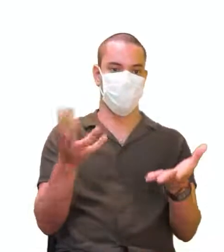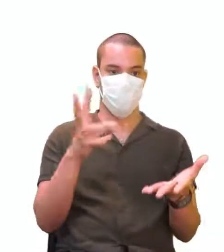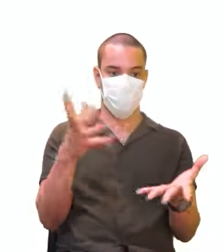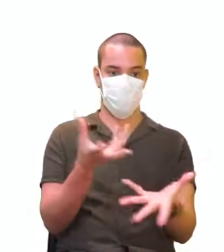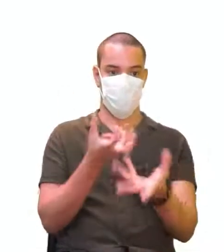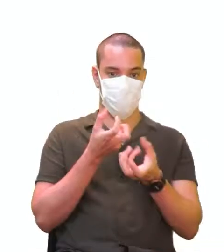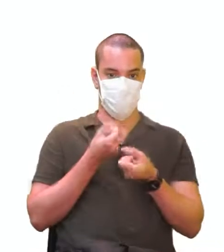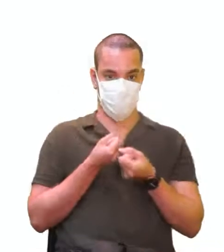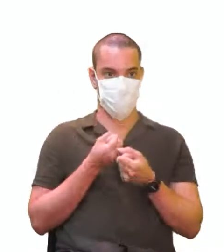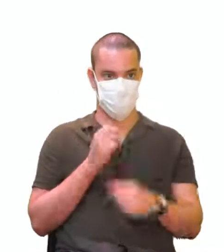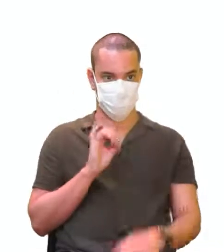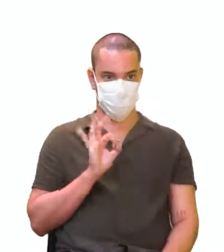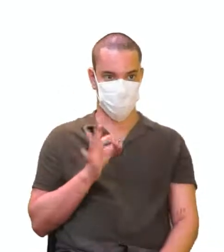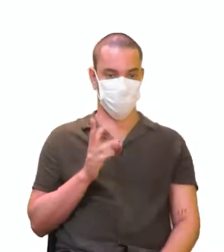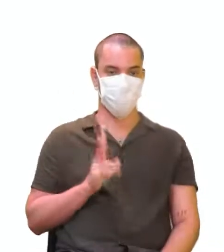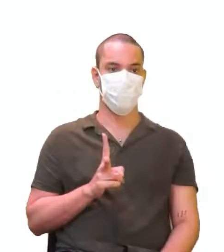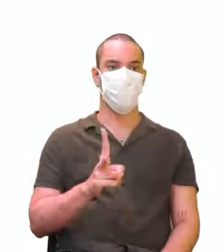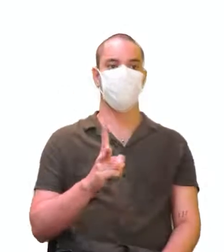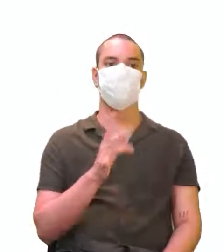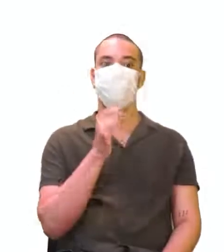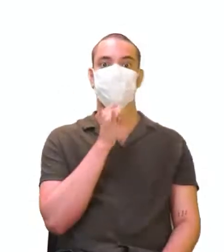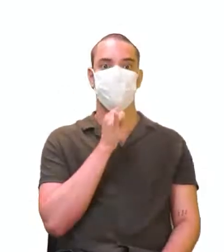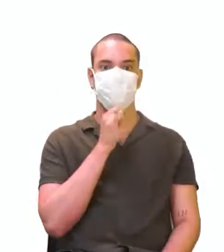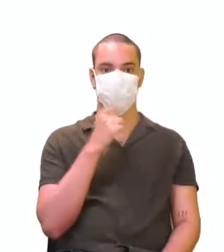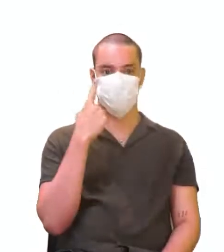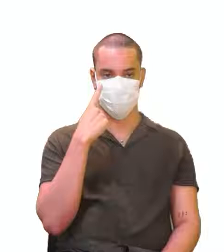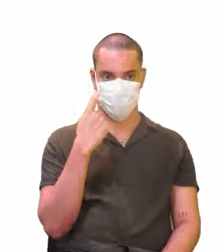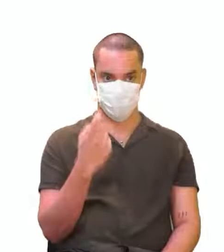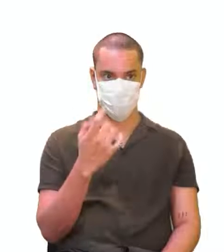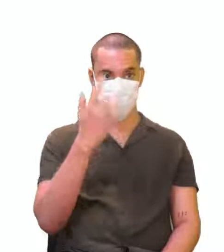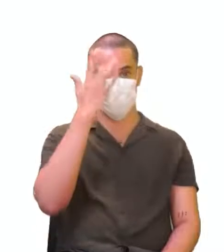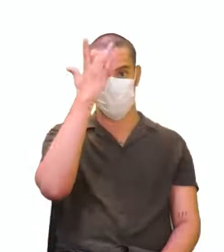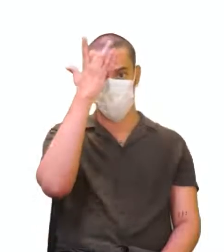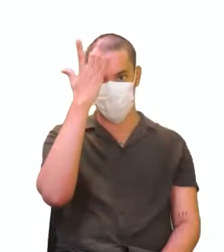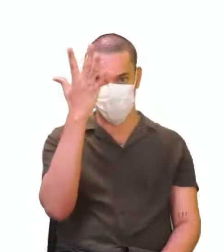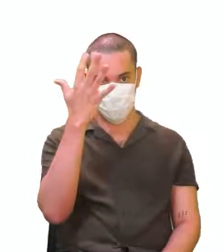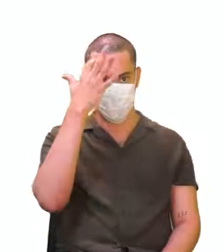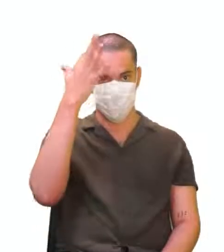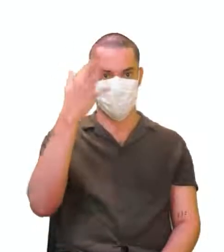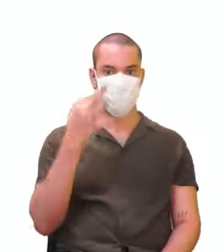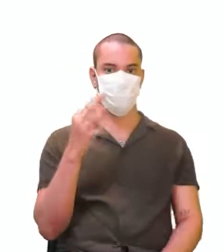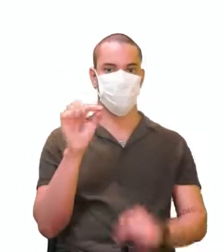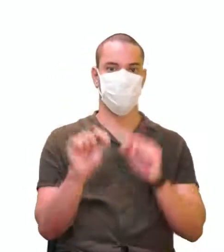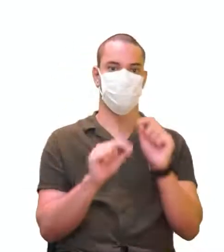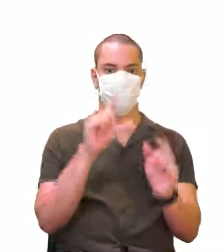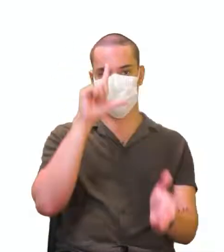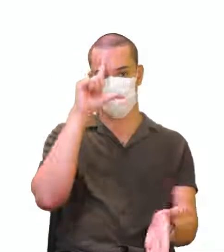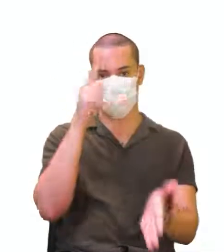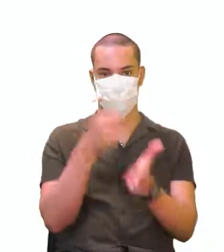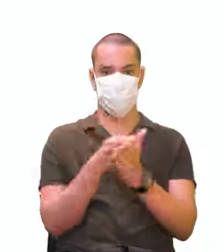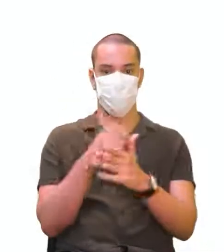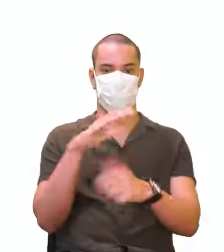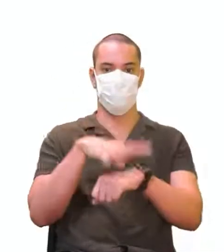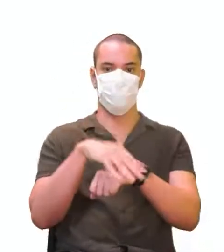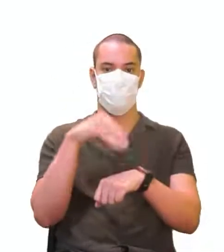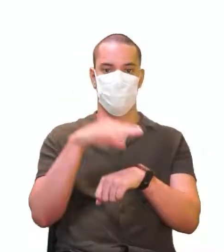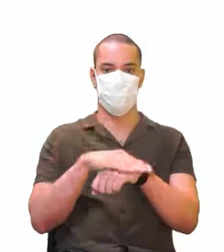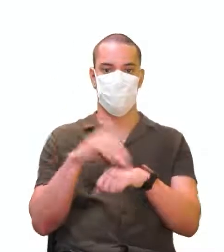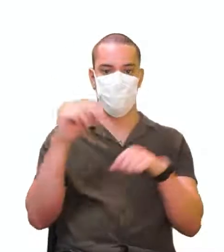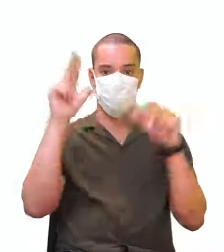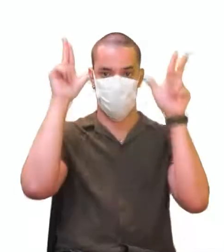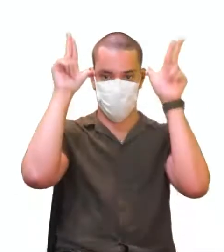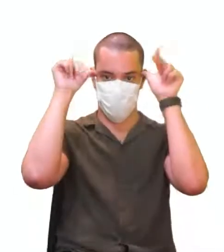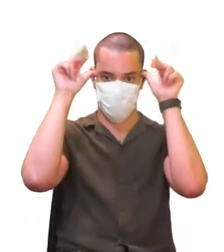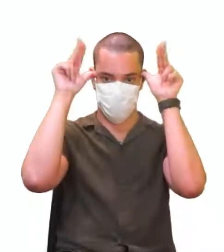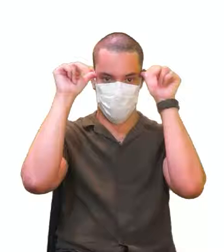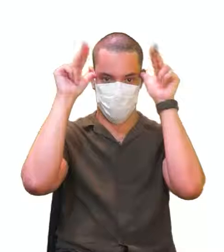receber esse sangue. Mas vamos seguindo. Um exemplo bem interessante e bem fácil, de fácil compreensão é a determinação na pelagem de coelhos. Olha